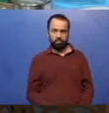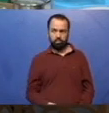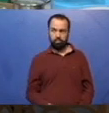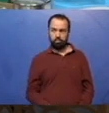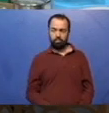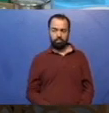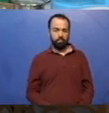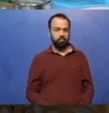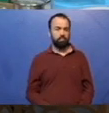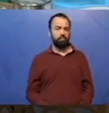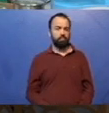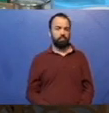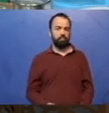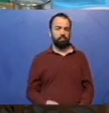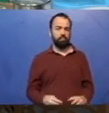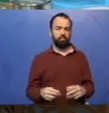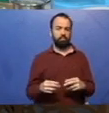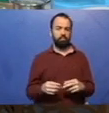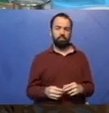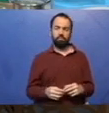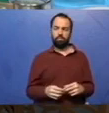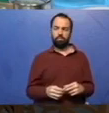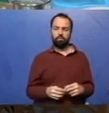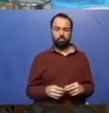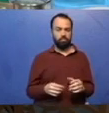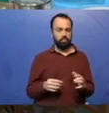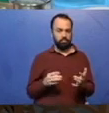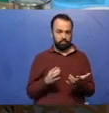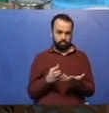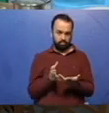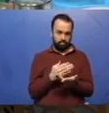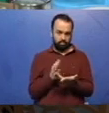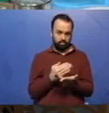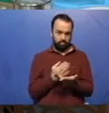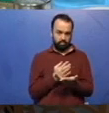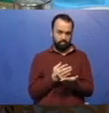É esse aqui, tá? Que lembrando que está no anexo da sua